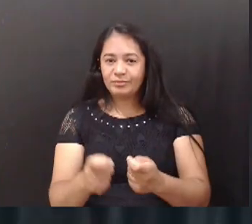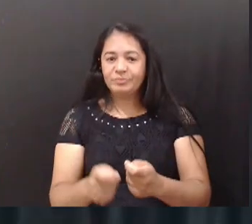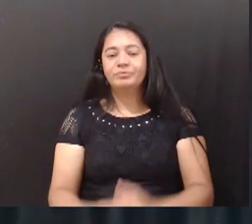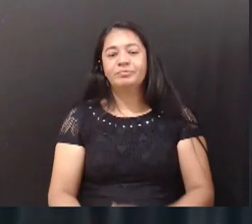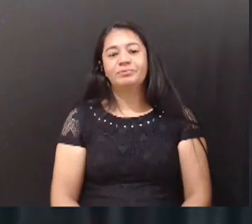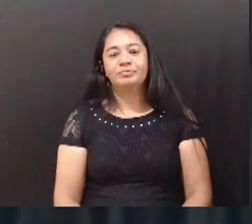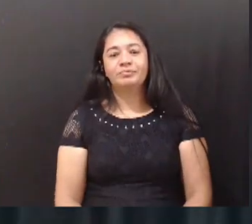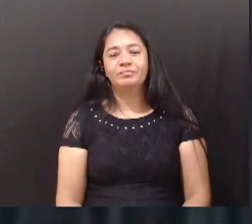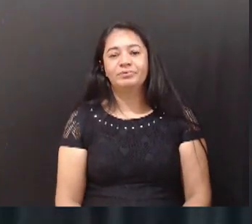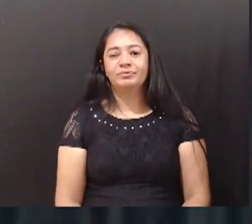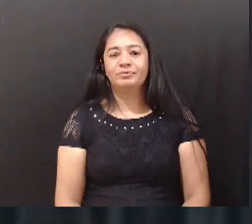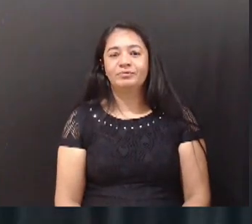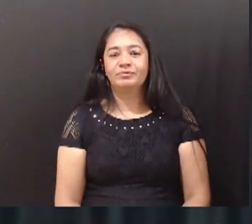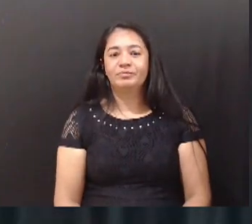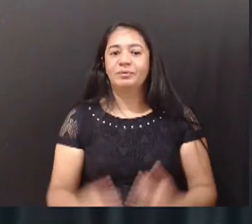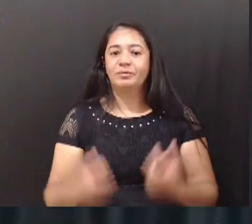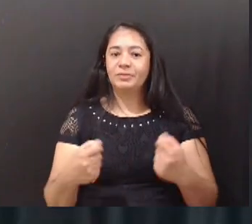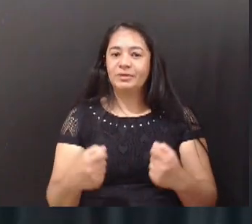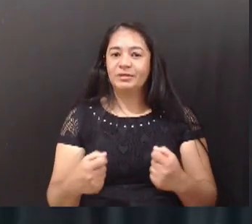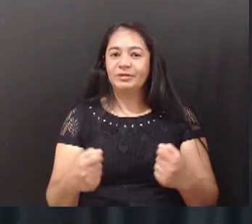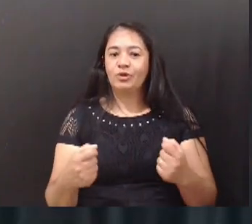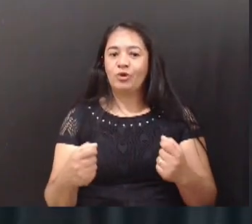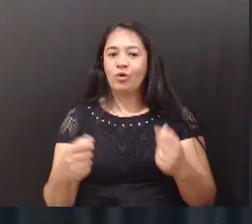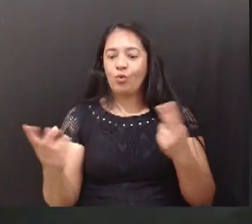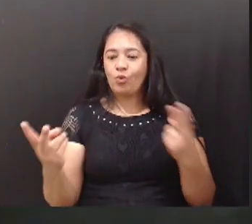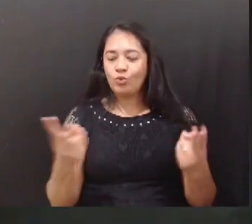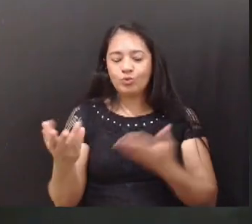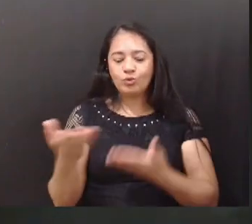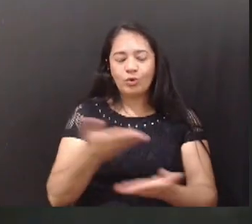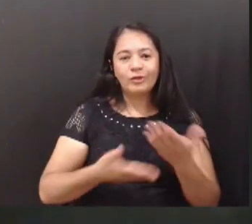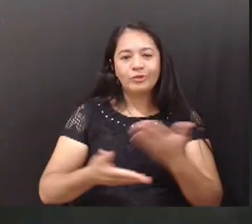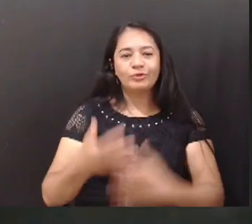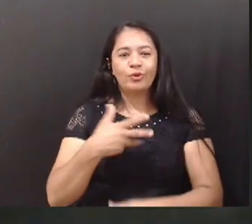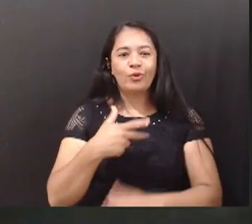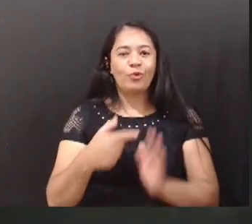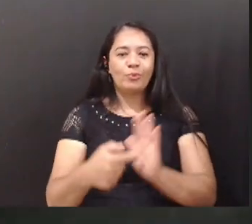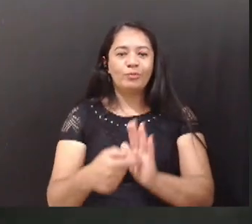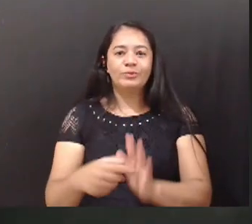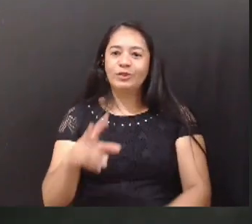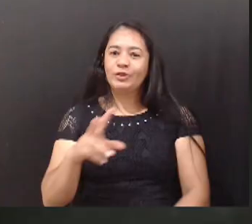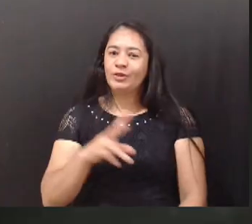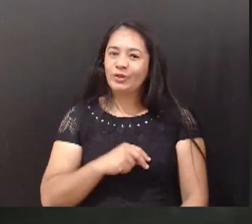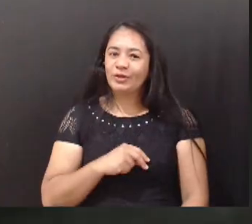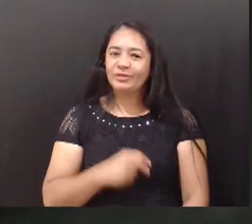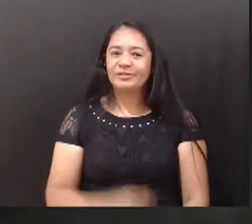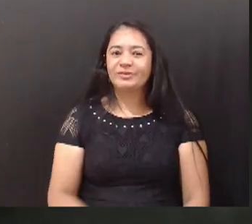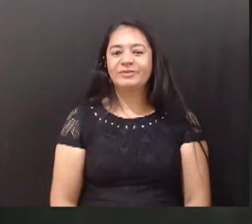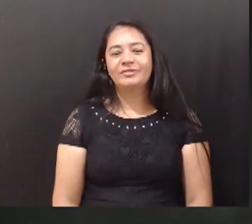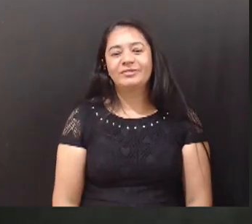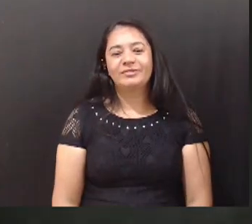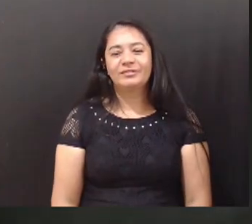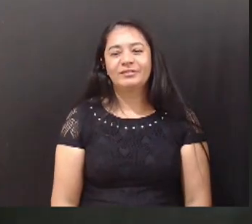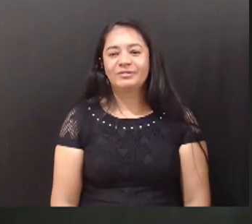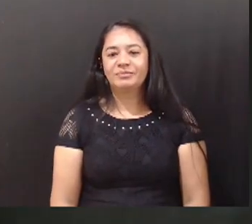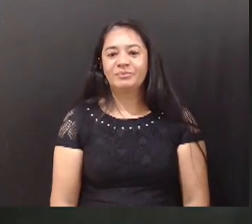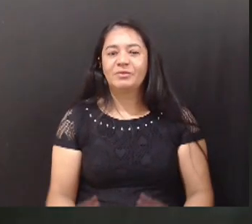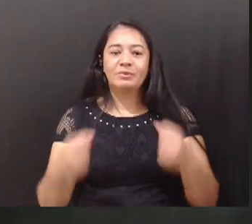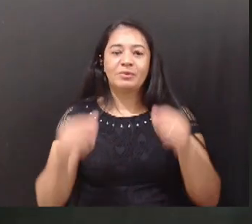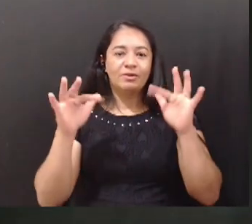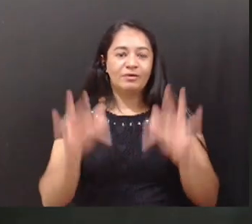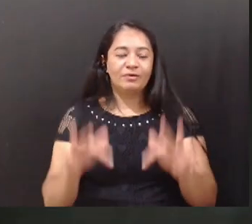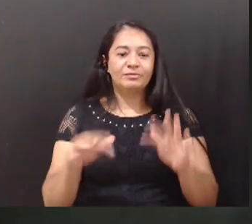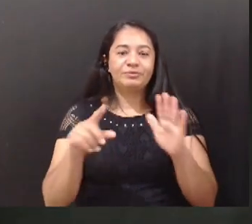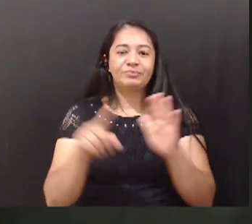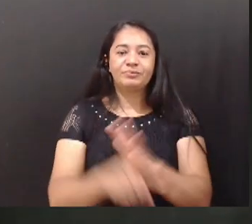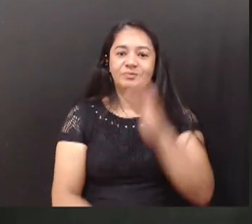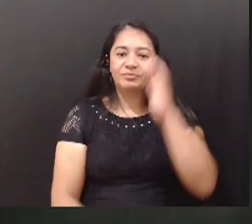pode esquecer. E os dois ajudam o comportamento. Uau, gente! Tá me avisando aqui que eu tenho que encerrar, então eu vou perguntar uma última